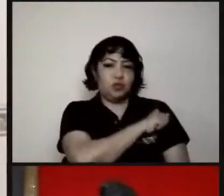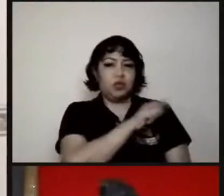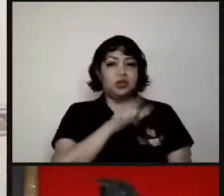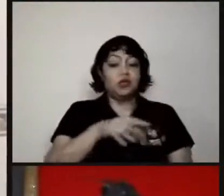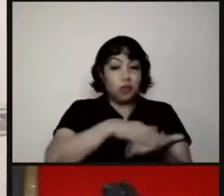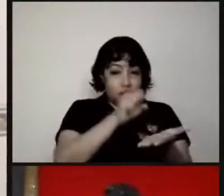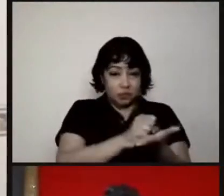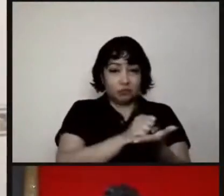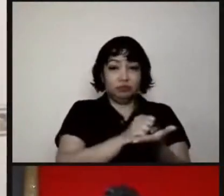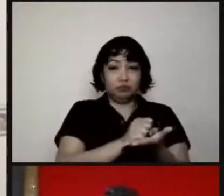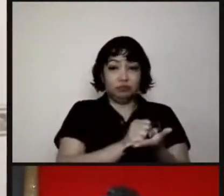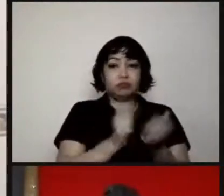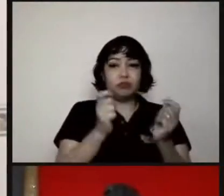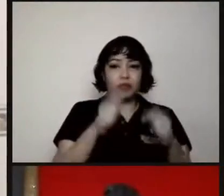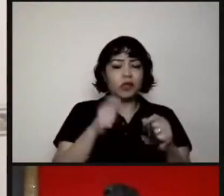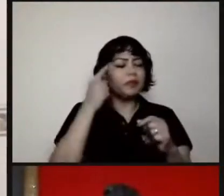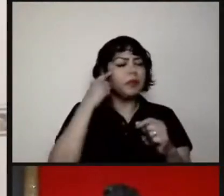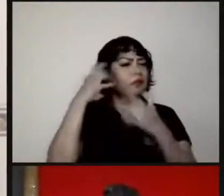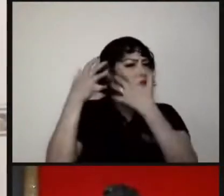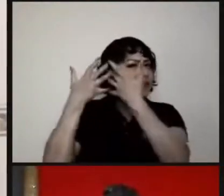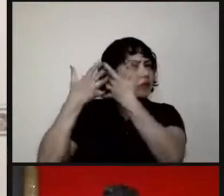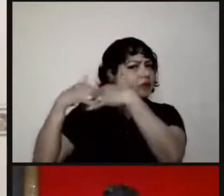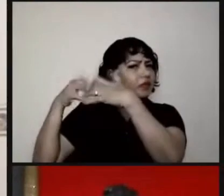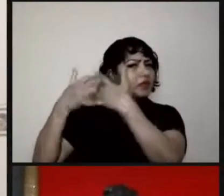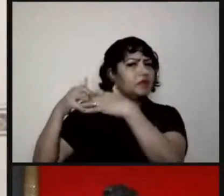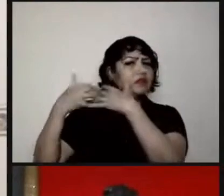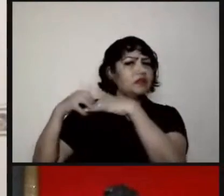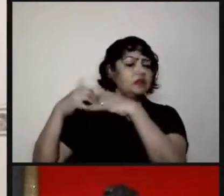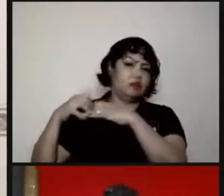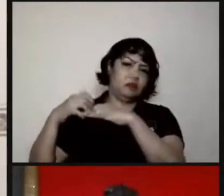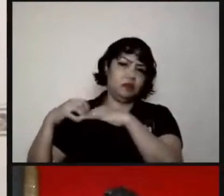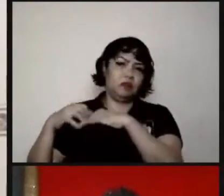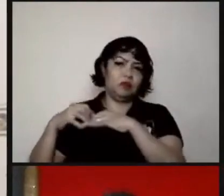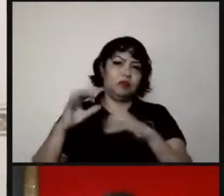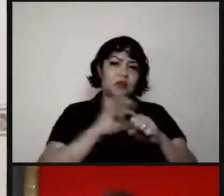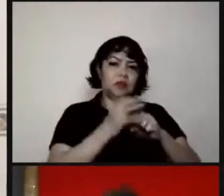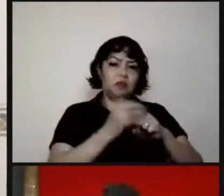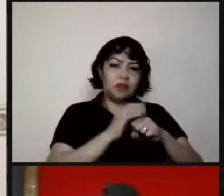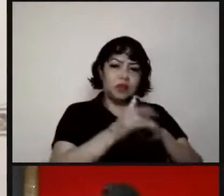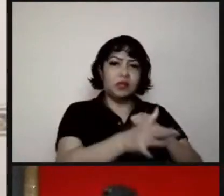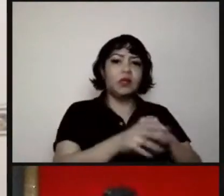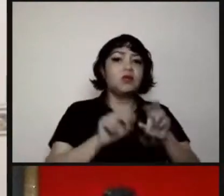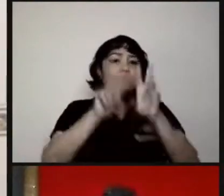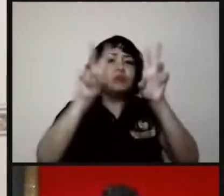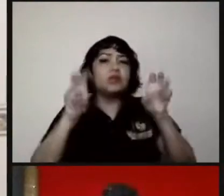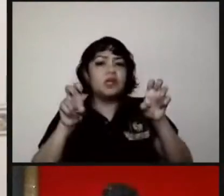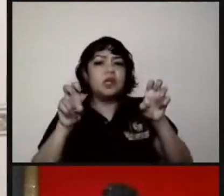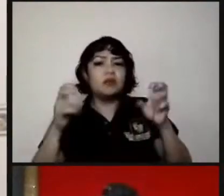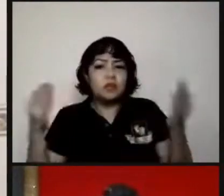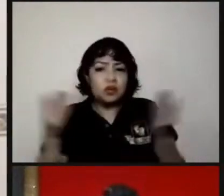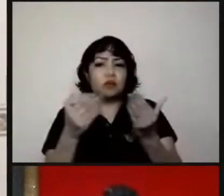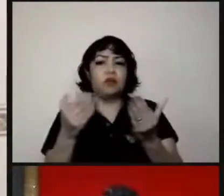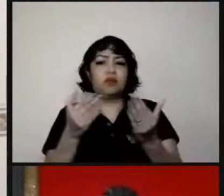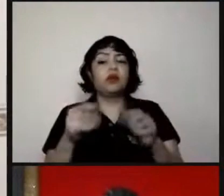inscrever, fazer essa reflexão, como você colocou, da pandemia, dos temas atuais, e buscar sempre